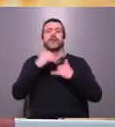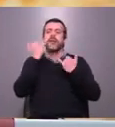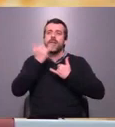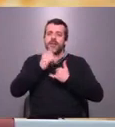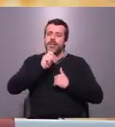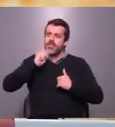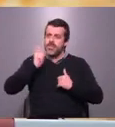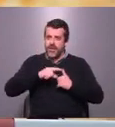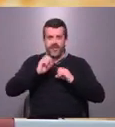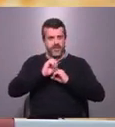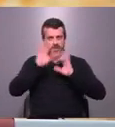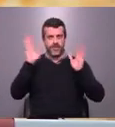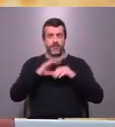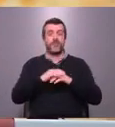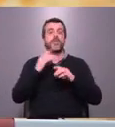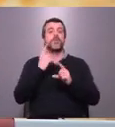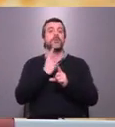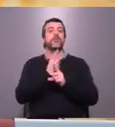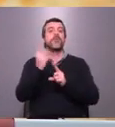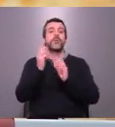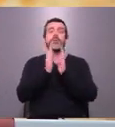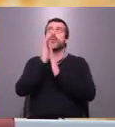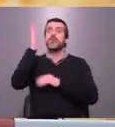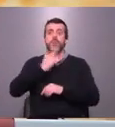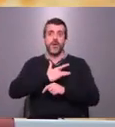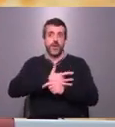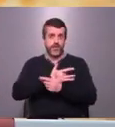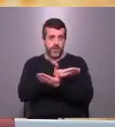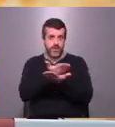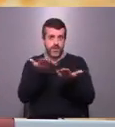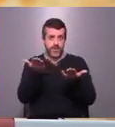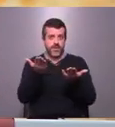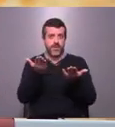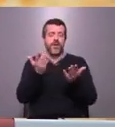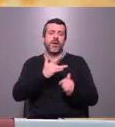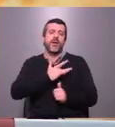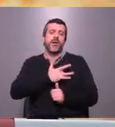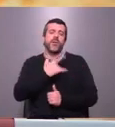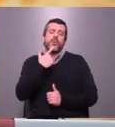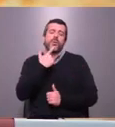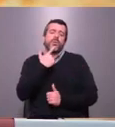alegrarmos, porque Deus nos ama com um amor sem limites.